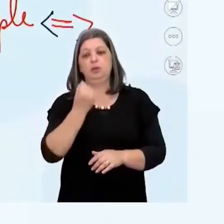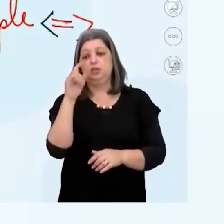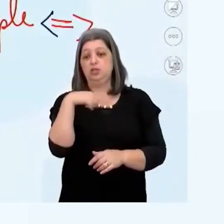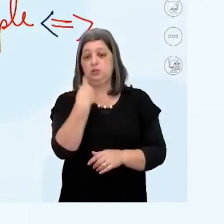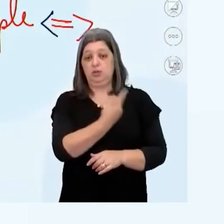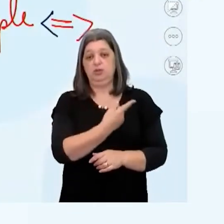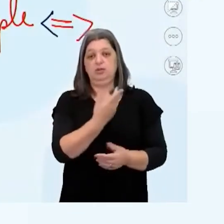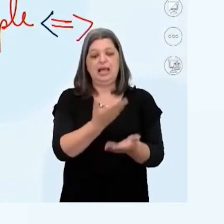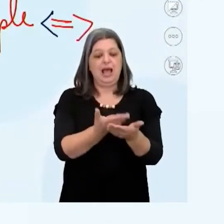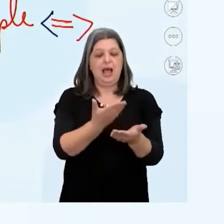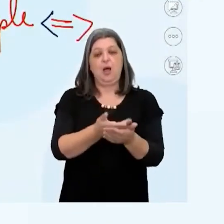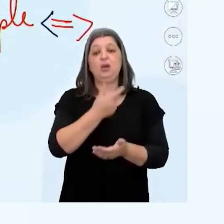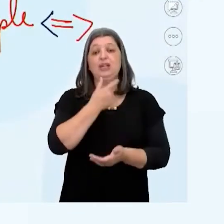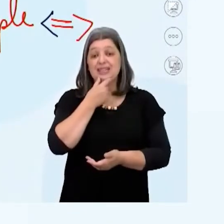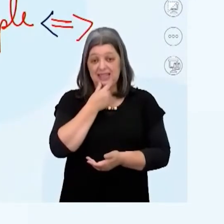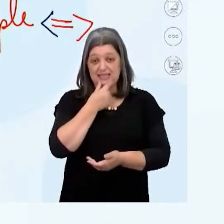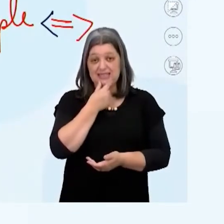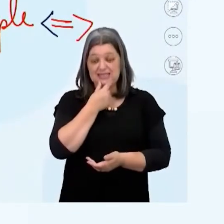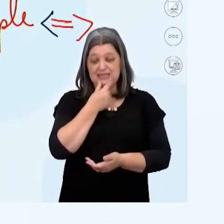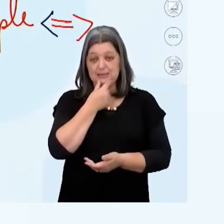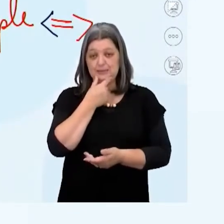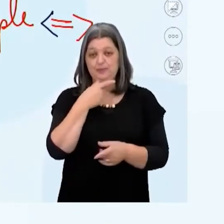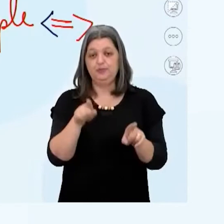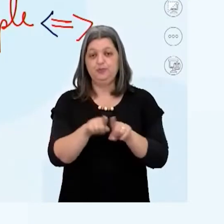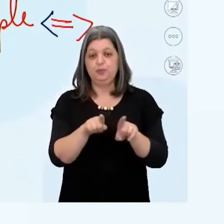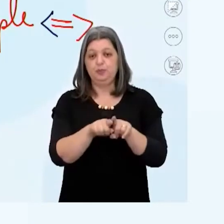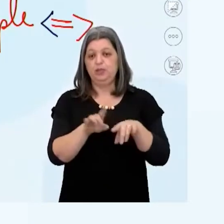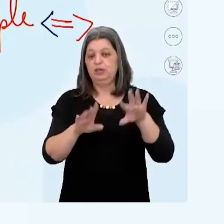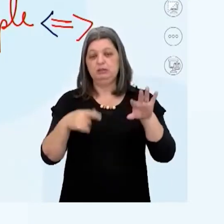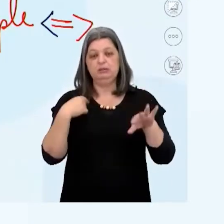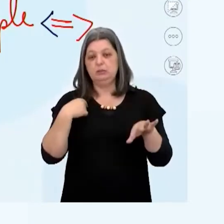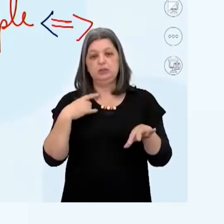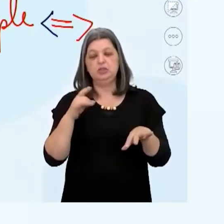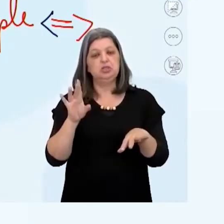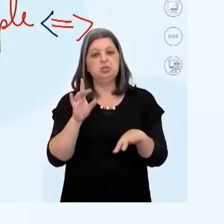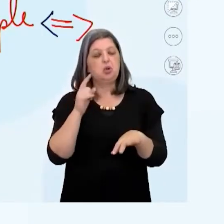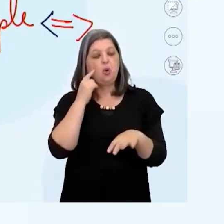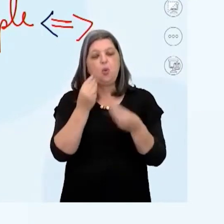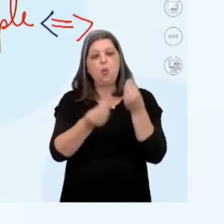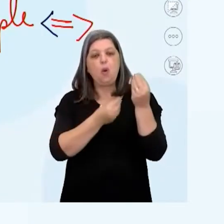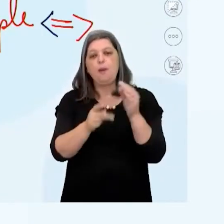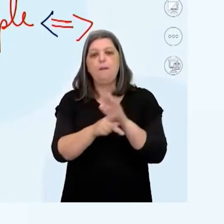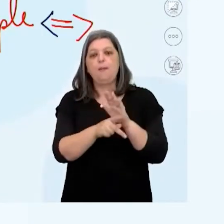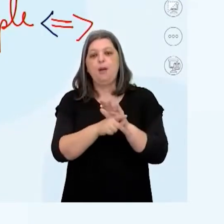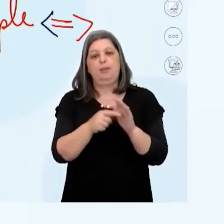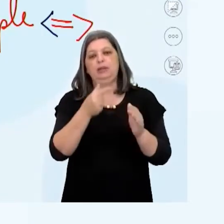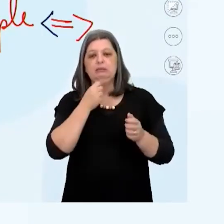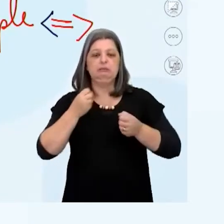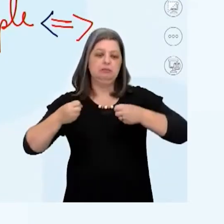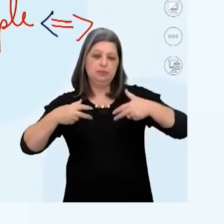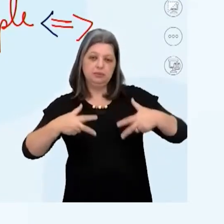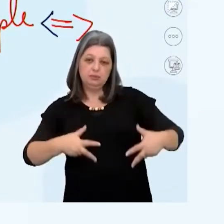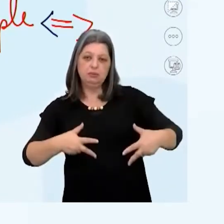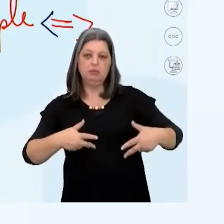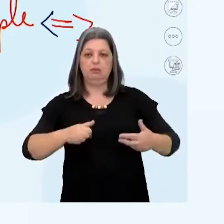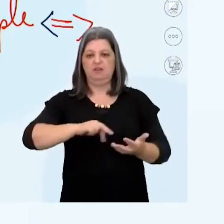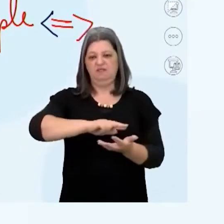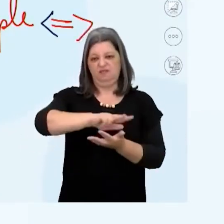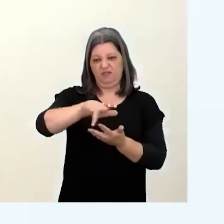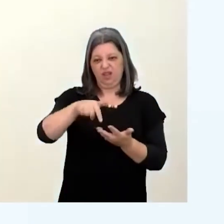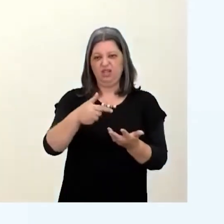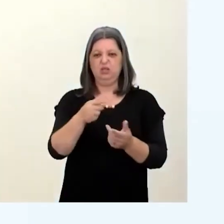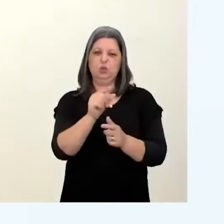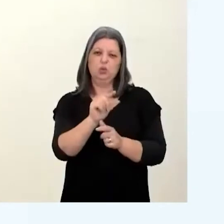Principalmente nessa aula de inglês, porque se a gente mantém, né, uma origem da língua inglesa, a gente fala slang, a gente fala spoken words, a gente